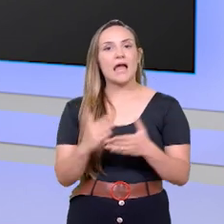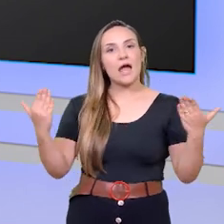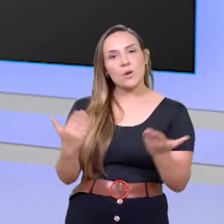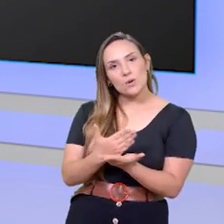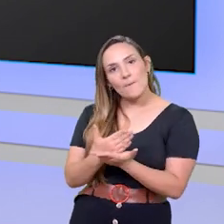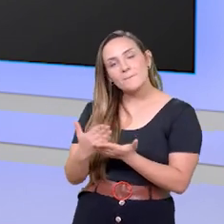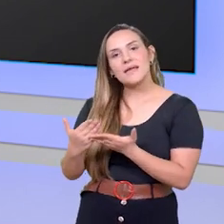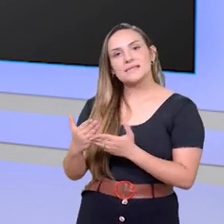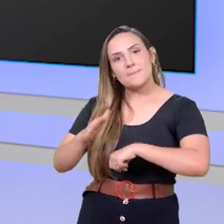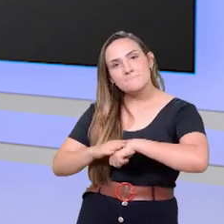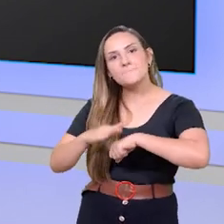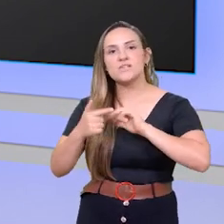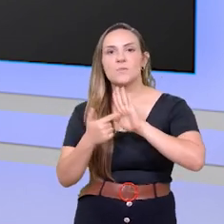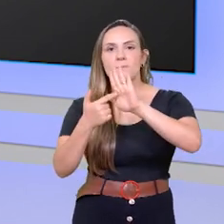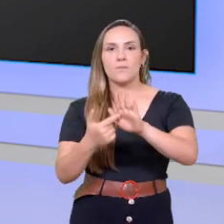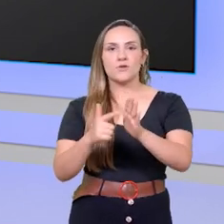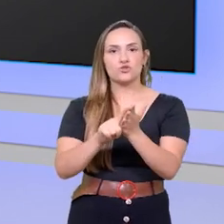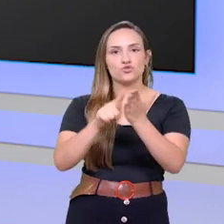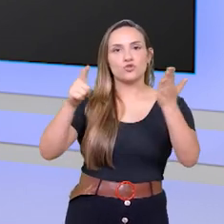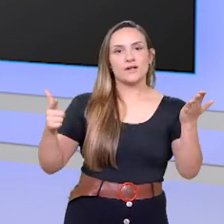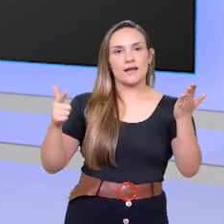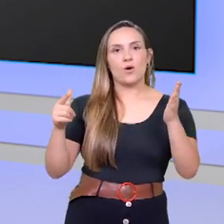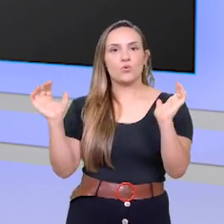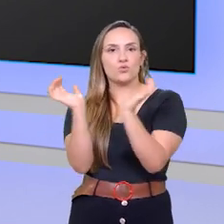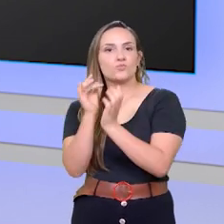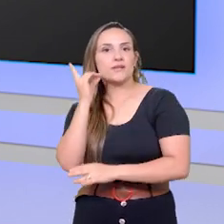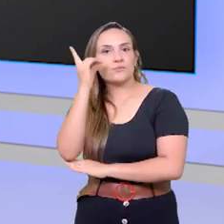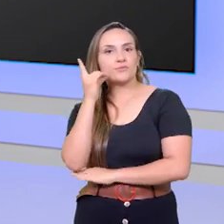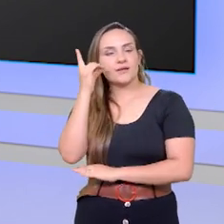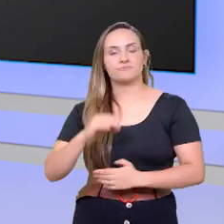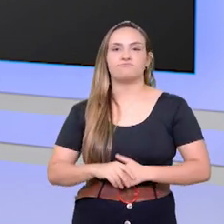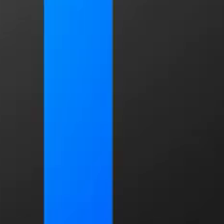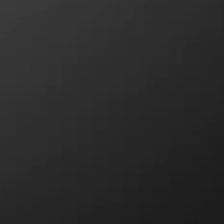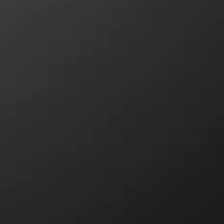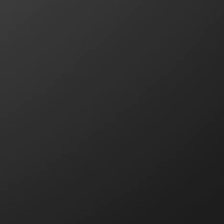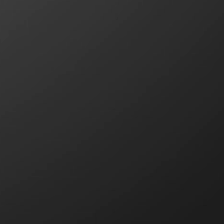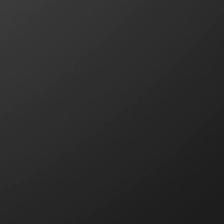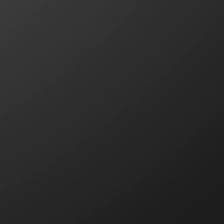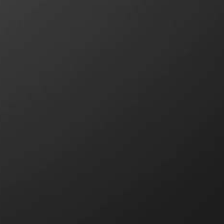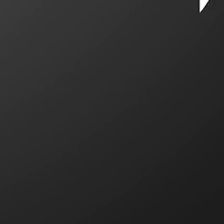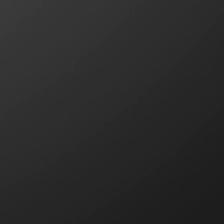Olá começa agora mais uma edição do jornal parlamentar